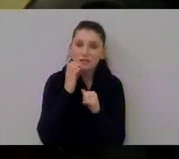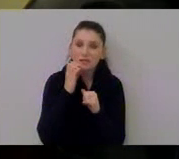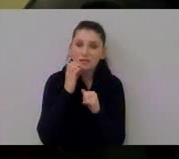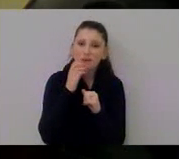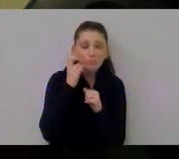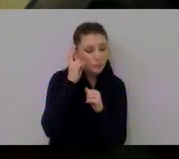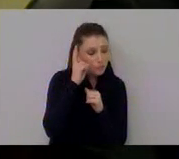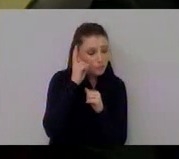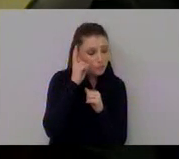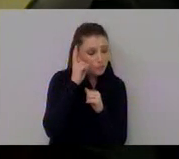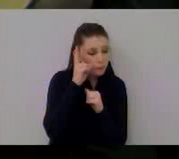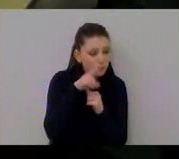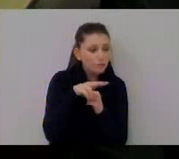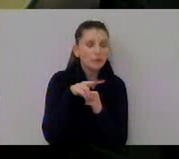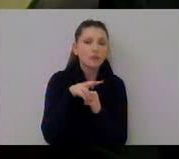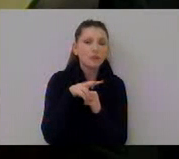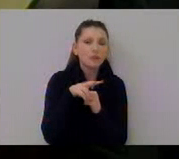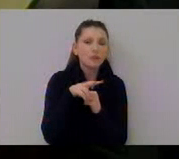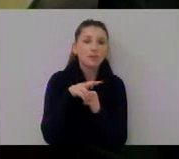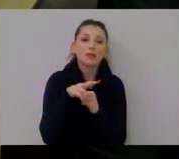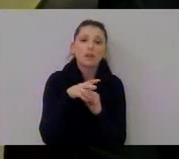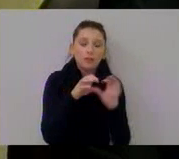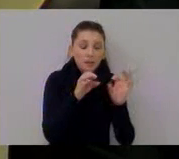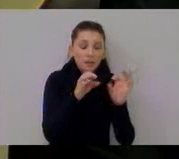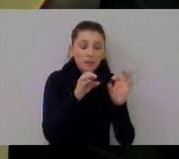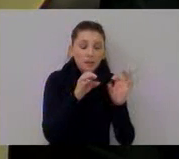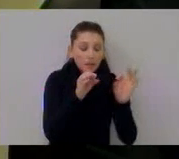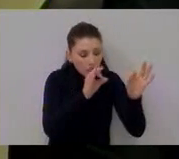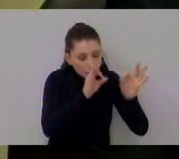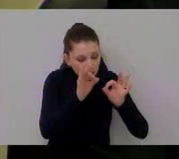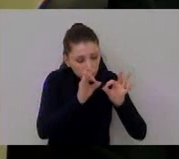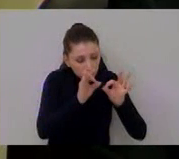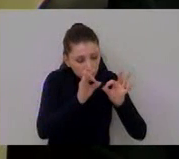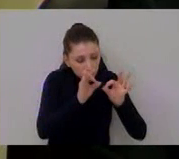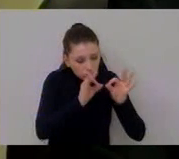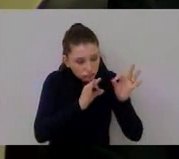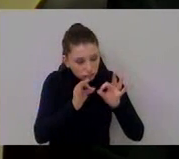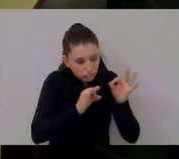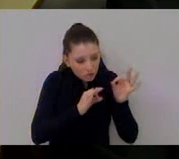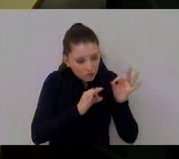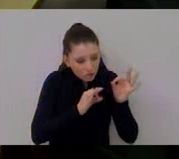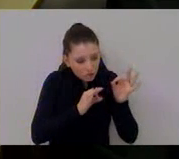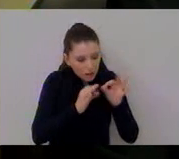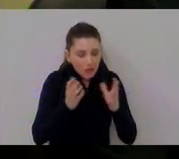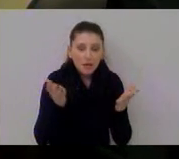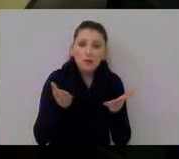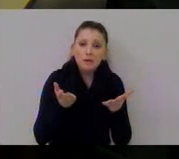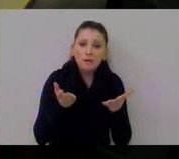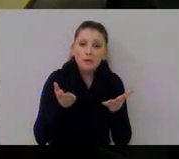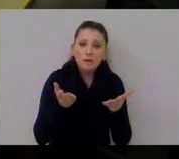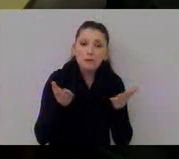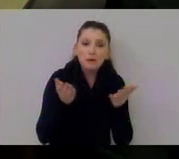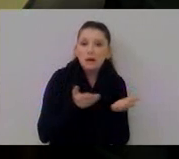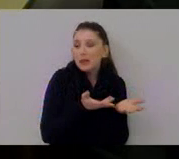manutenção. Nossas crianças, né, quando a gente leva nossos filhos